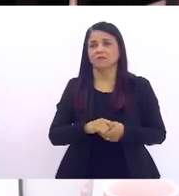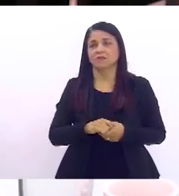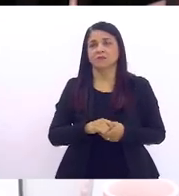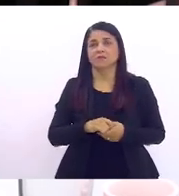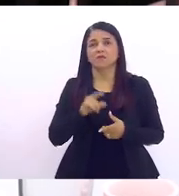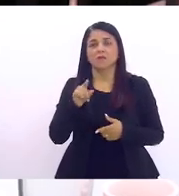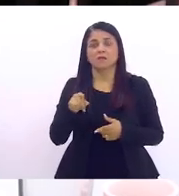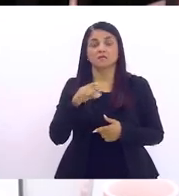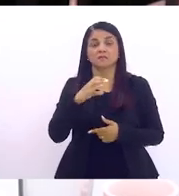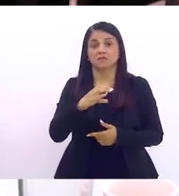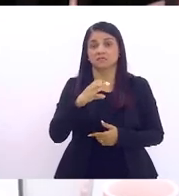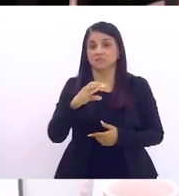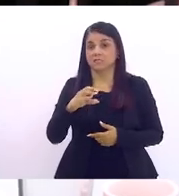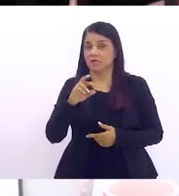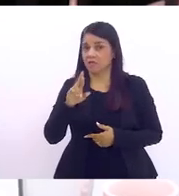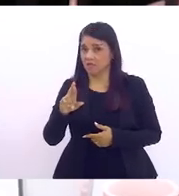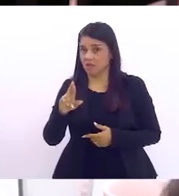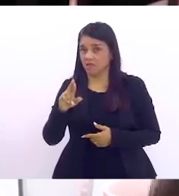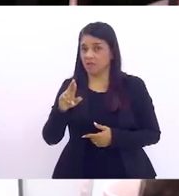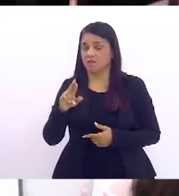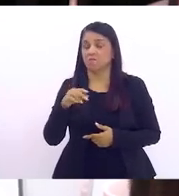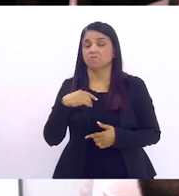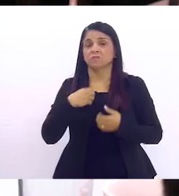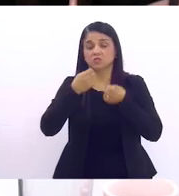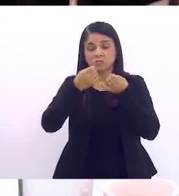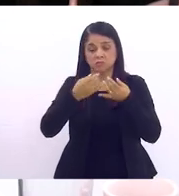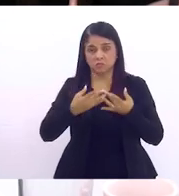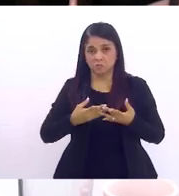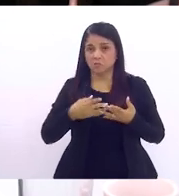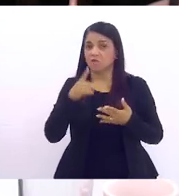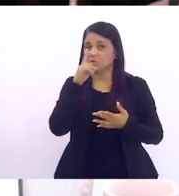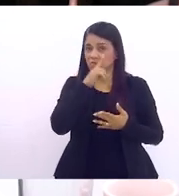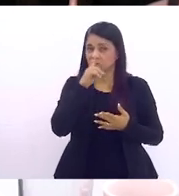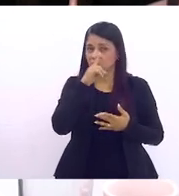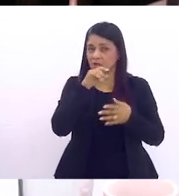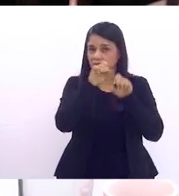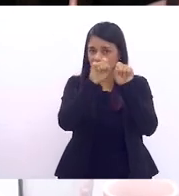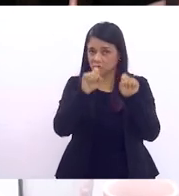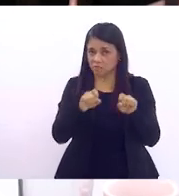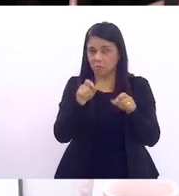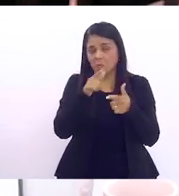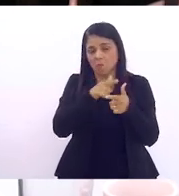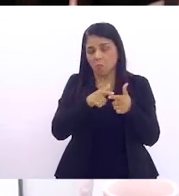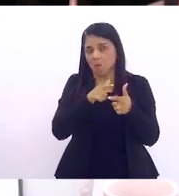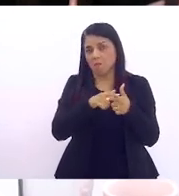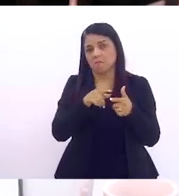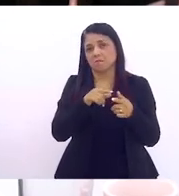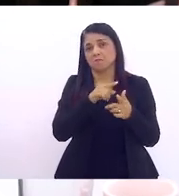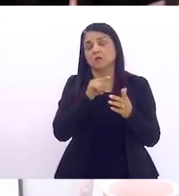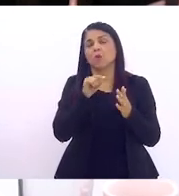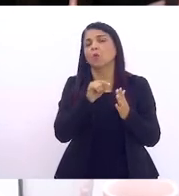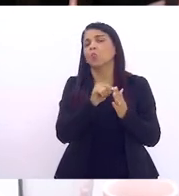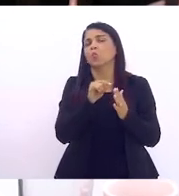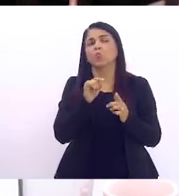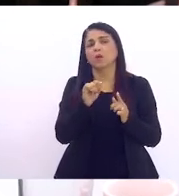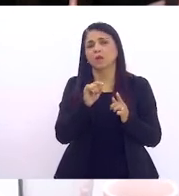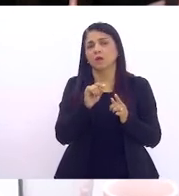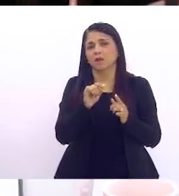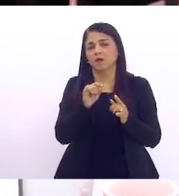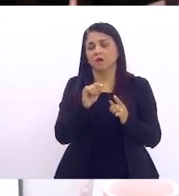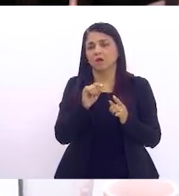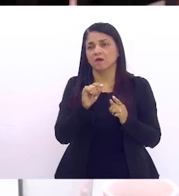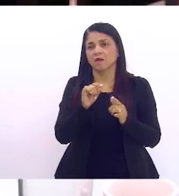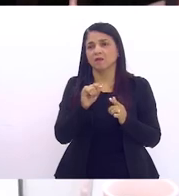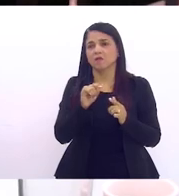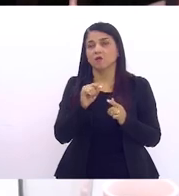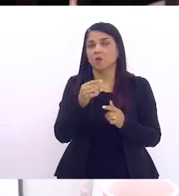nota a CCR admitiu a falha no sistema e classific o problema como pontual mas eu me pergunto como pontual se foram